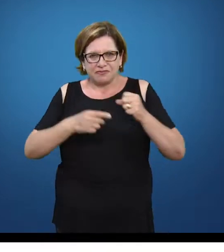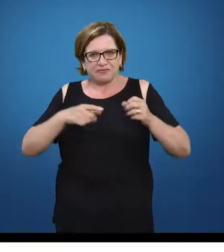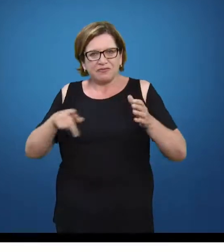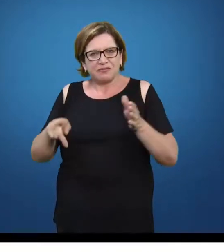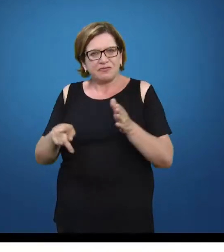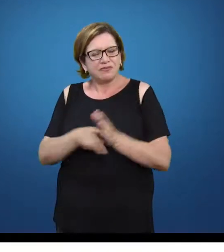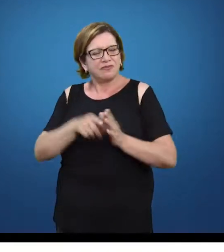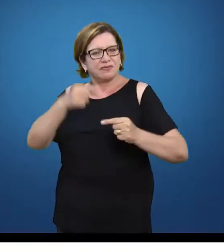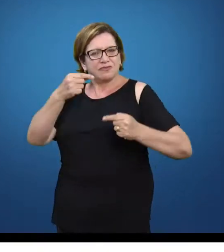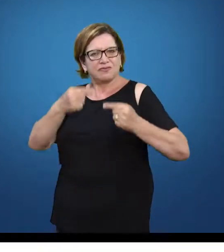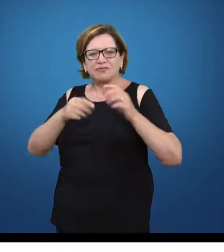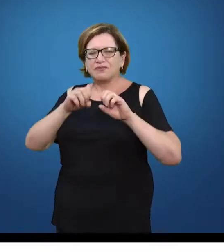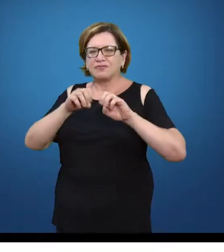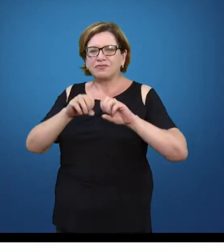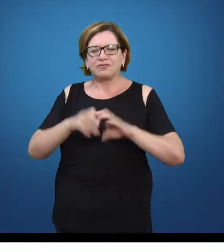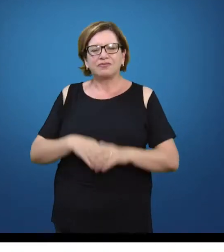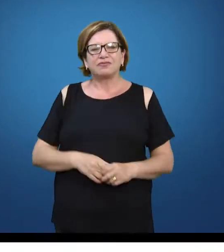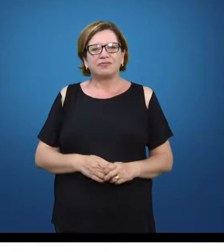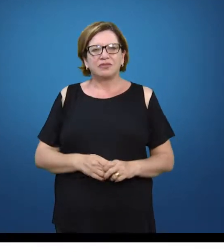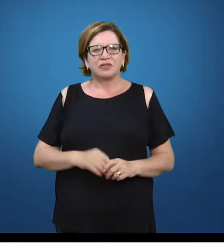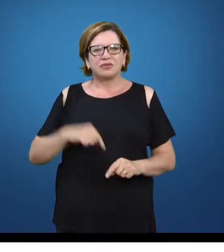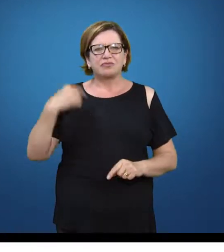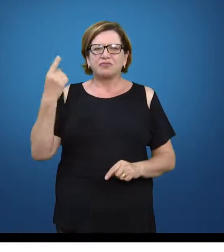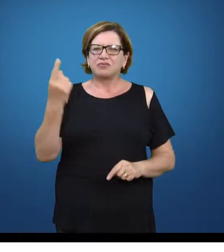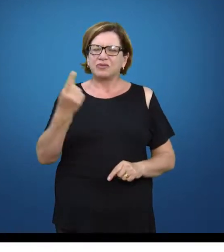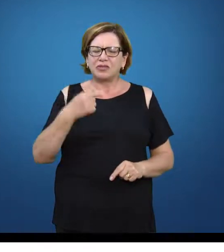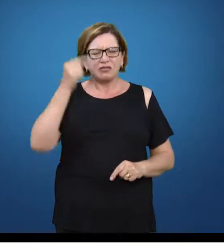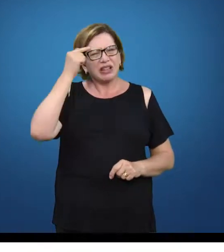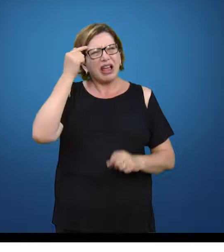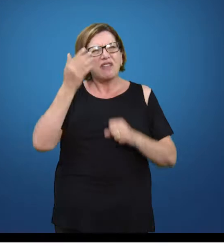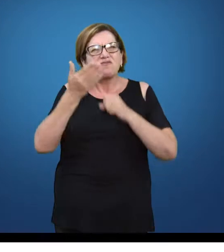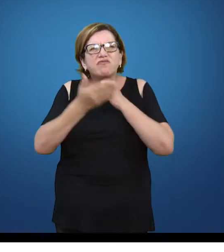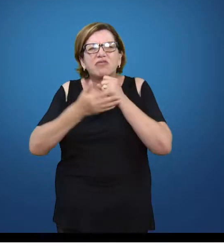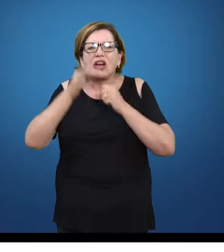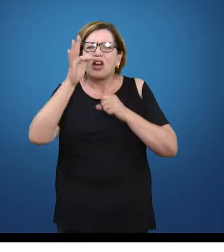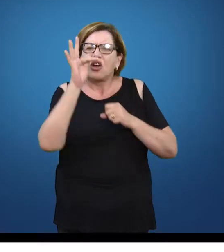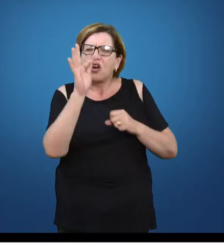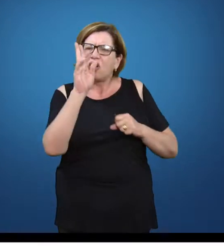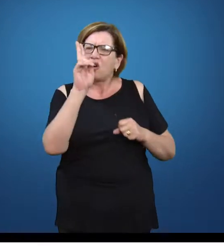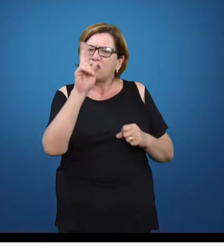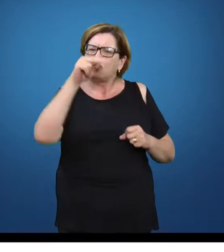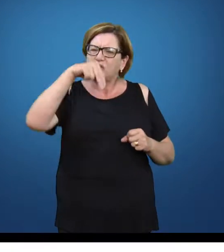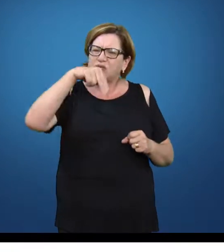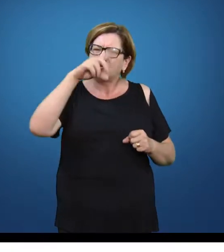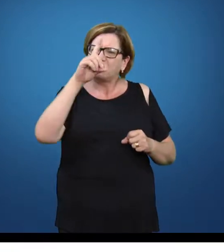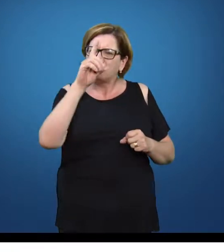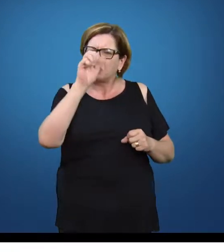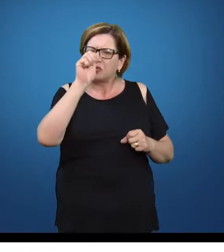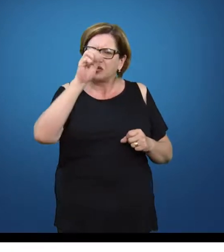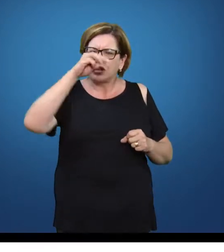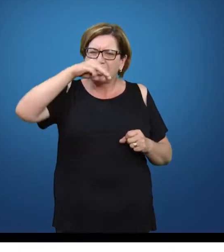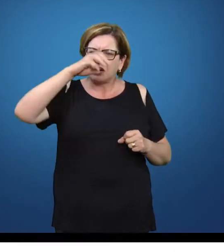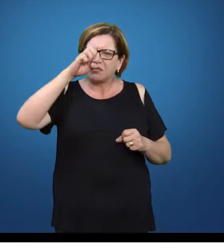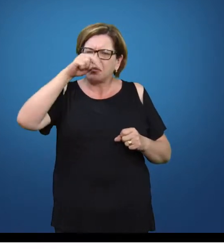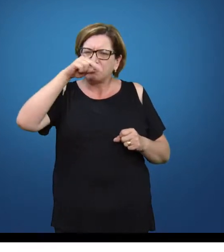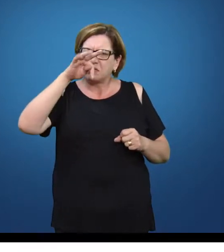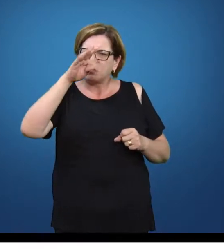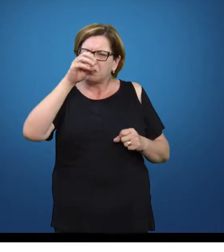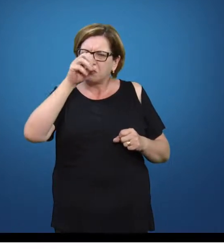a política educacional. Quando a gente fala em fundamentos, estão imbricados